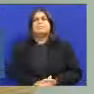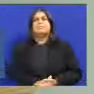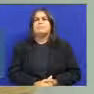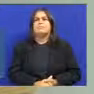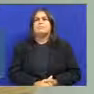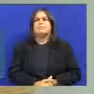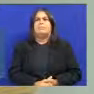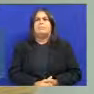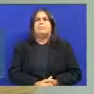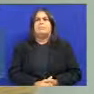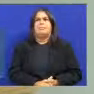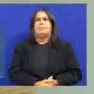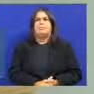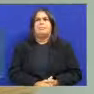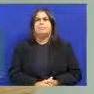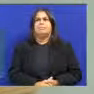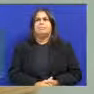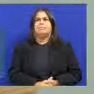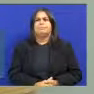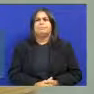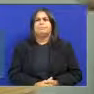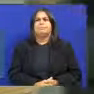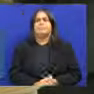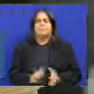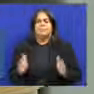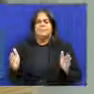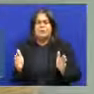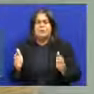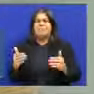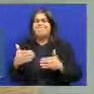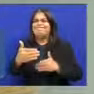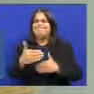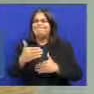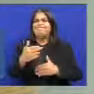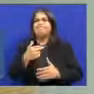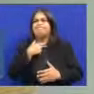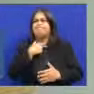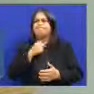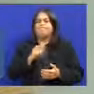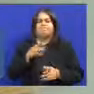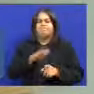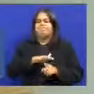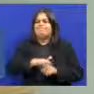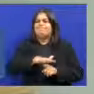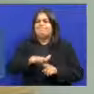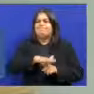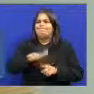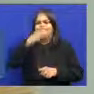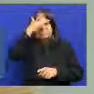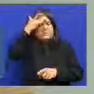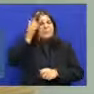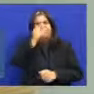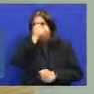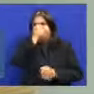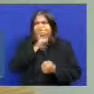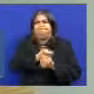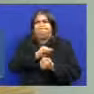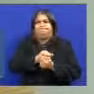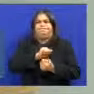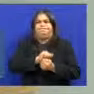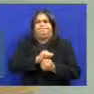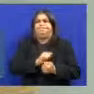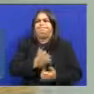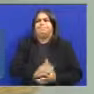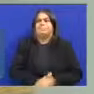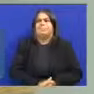parte de edificações é muito pequena e não comporta mais a demanda de todos os alunos matriculados nessa